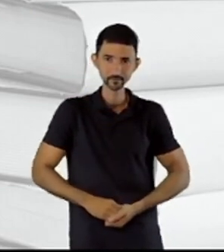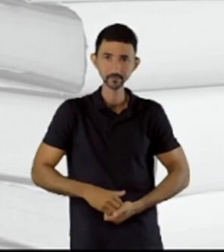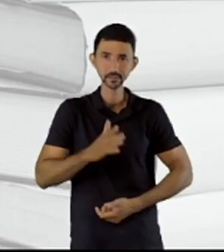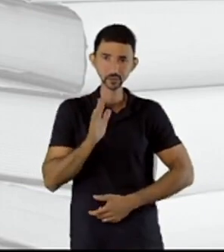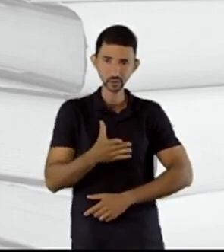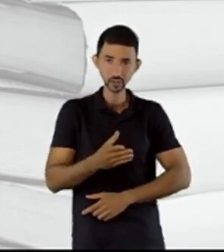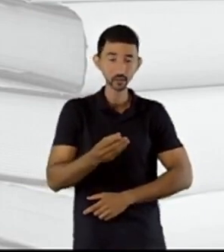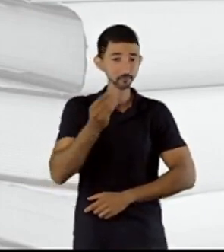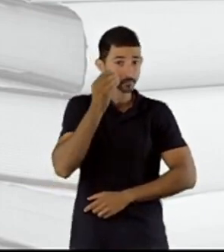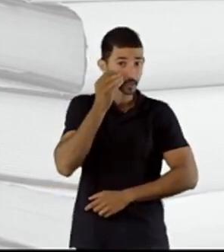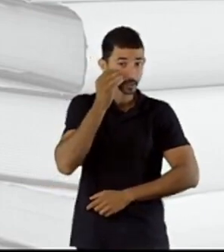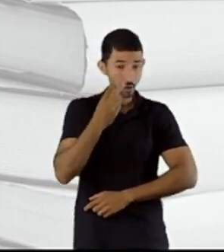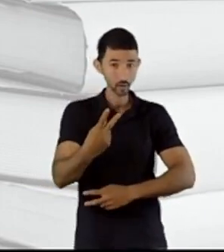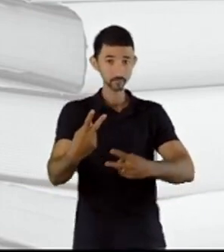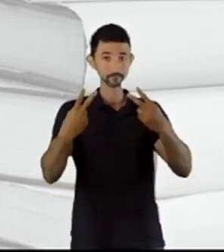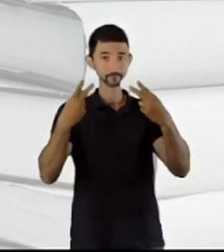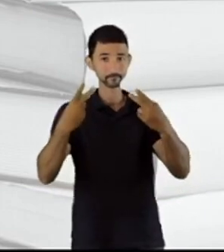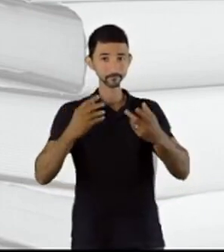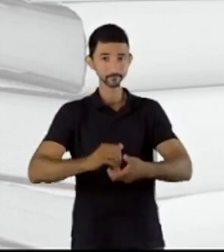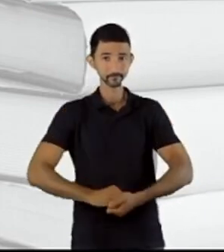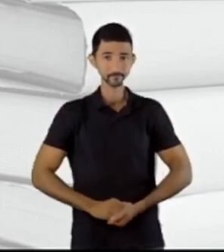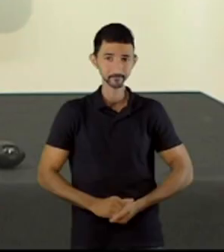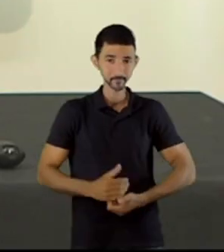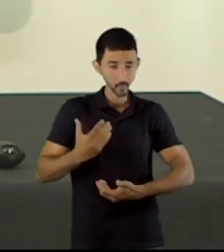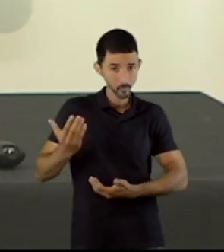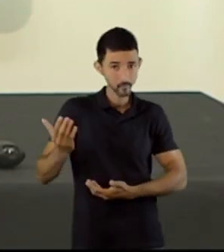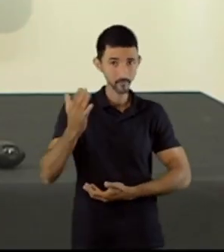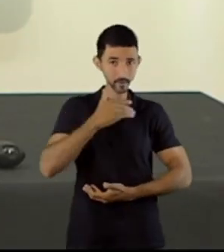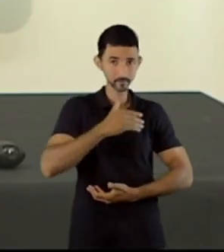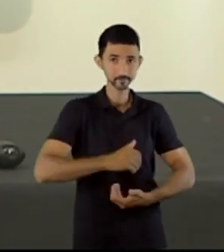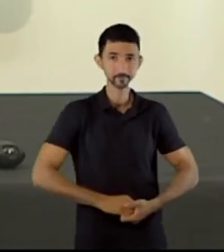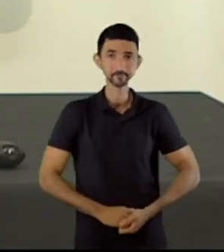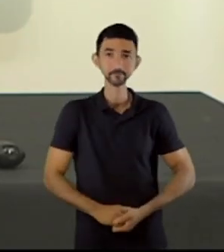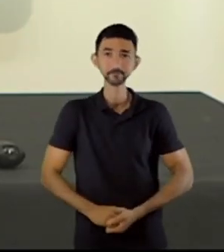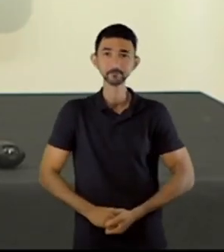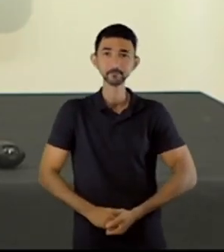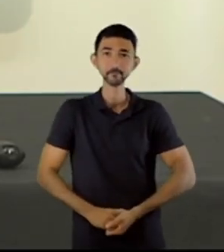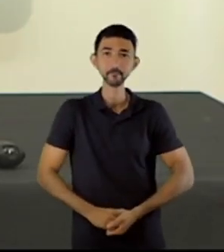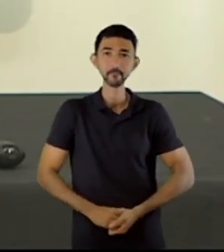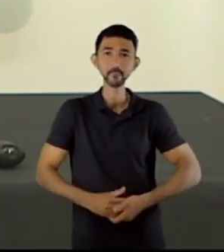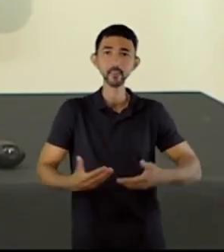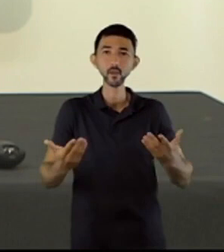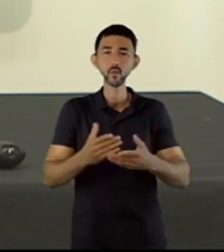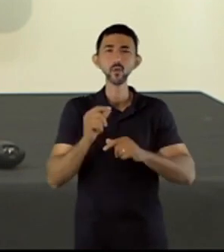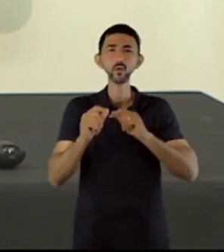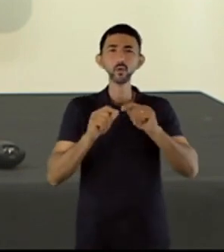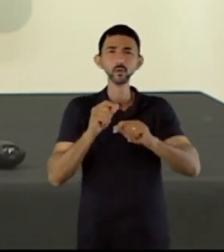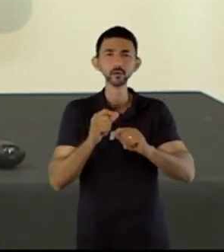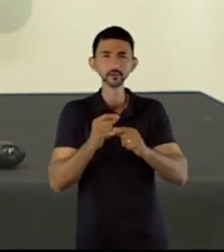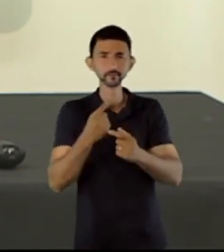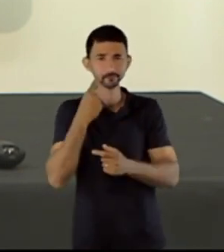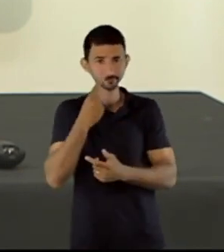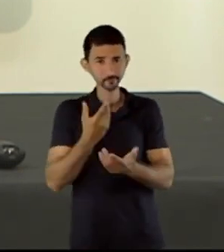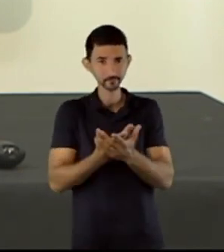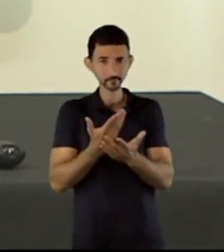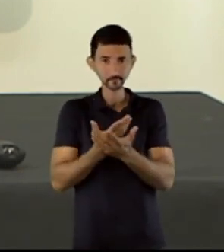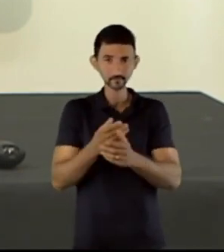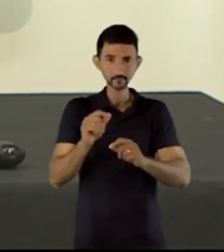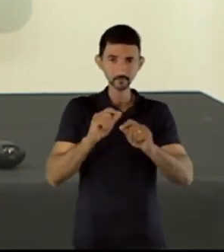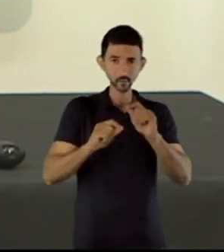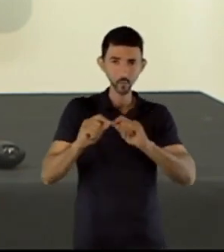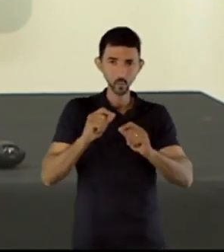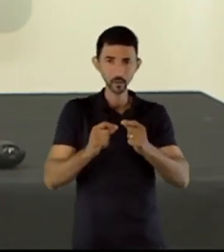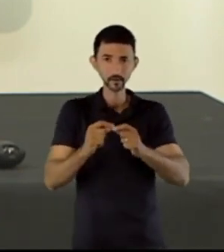tenho a sua atenção, vamos nessa! Hoje nós vamos verificar uma